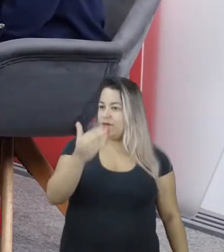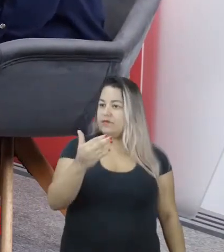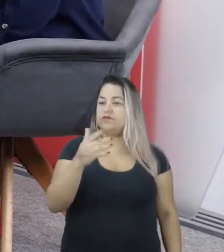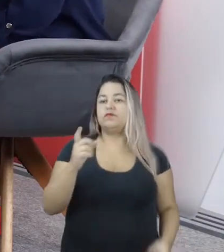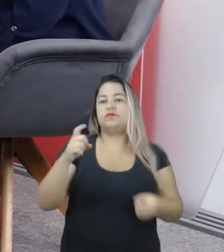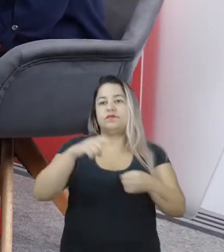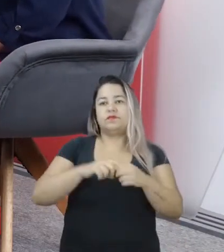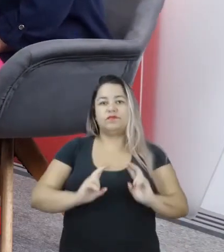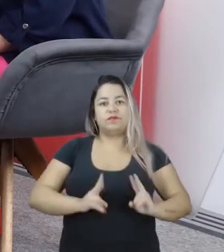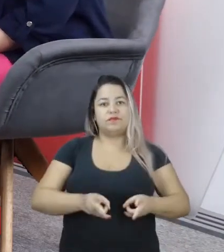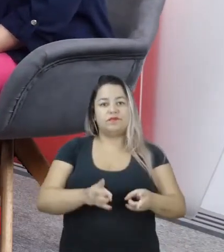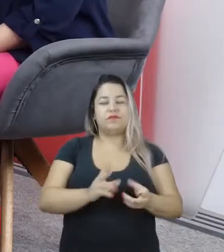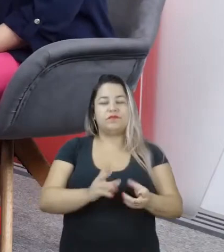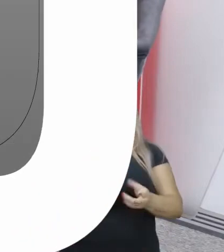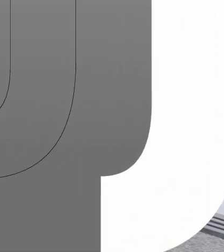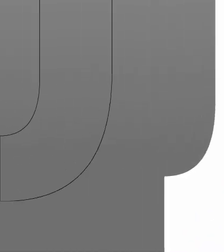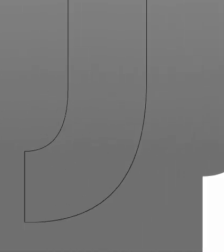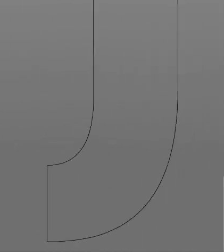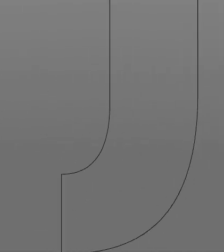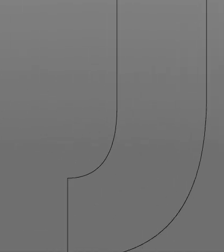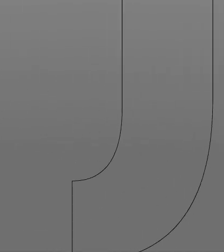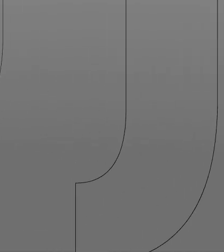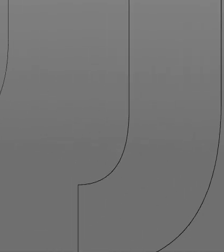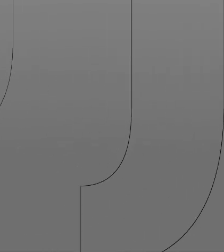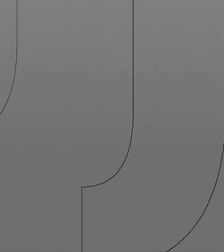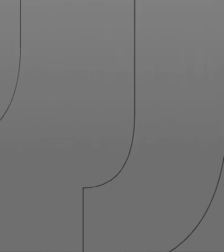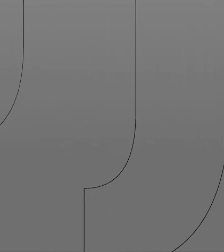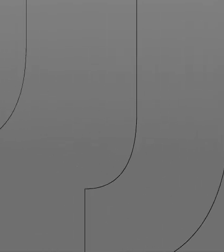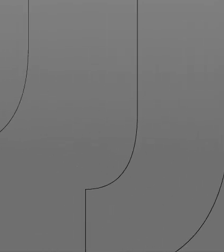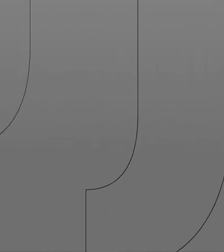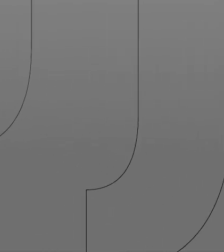volte sempre. Obrigada.